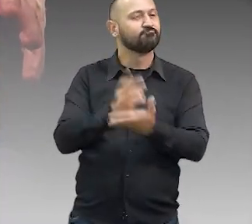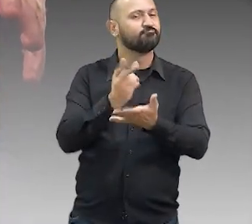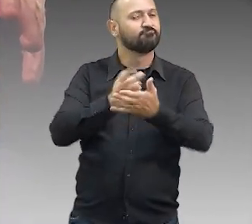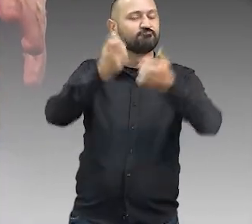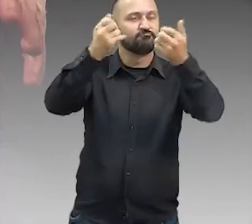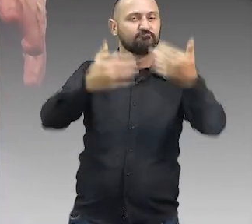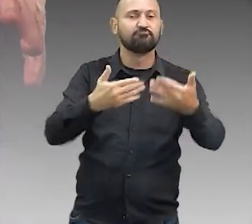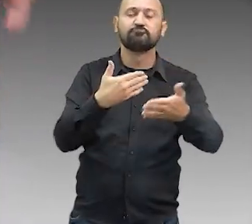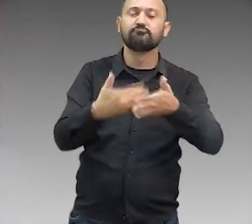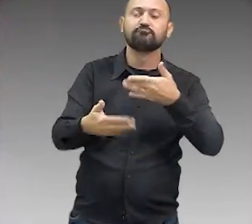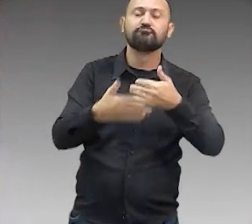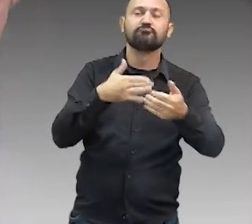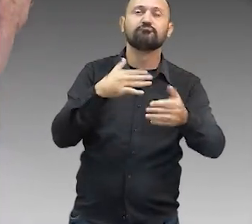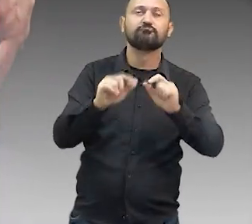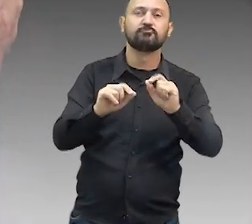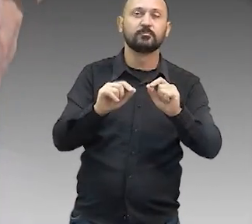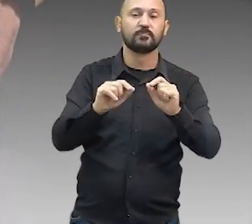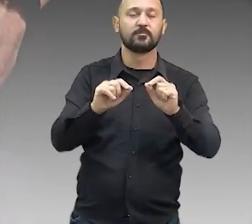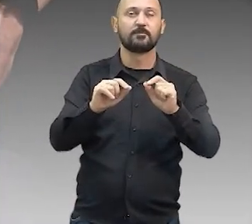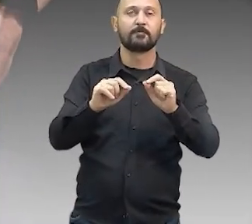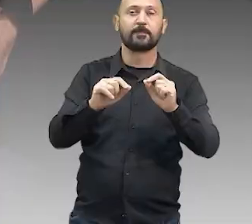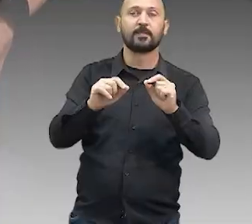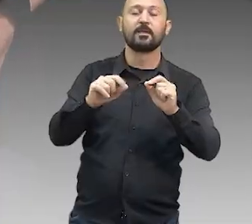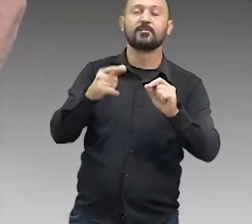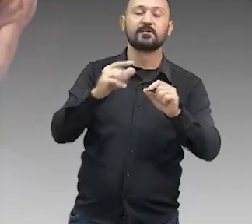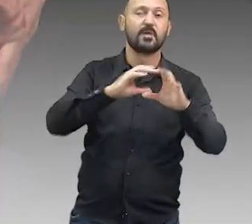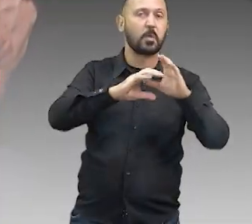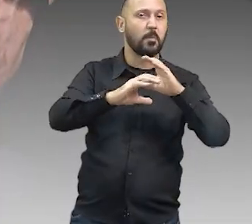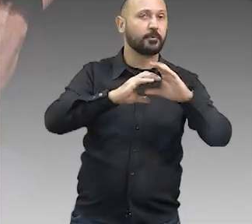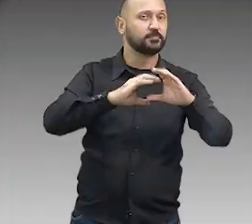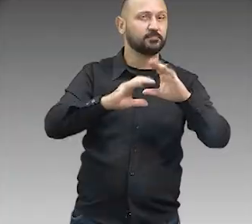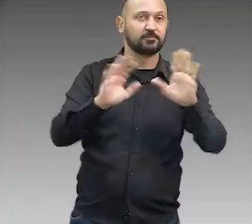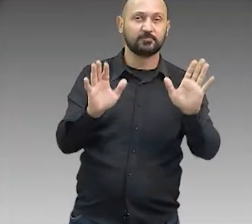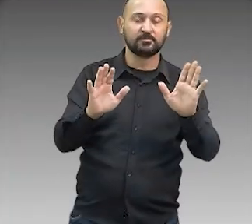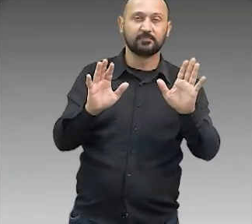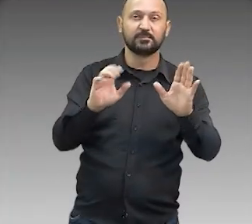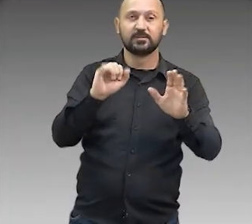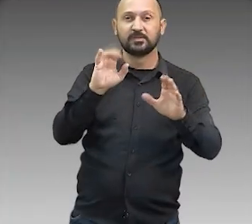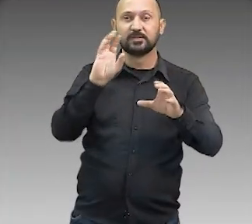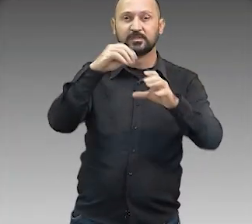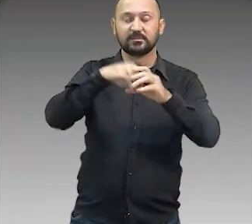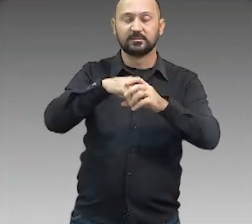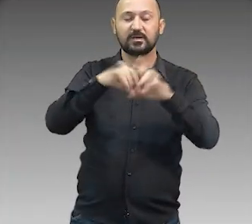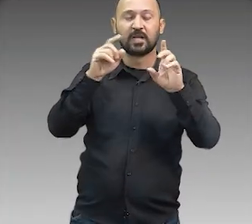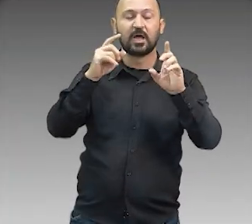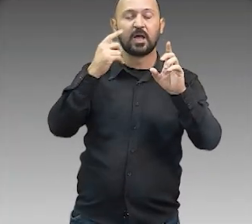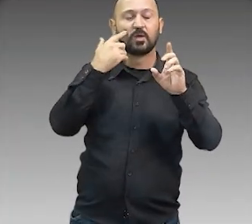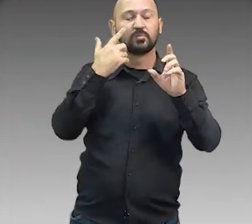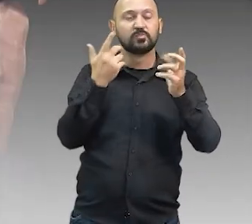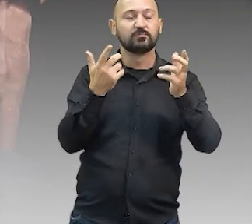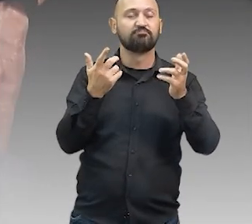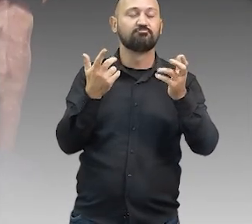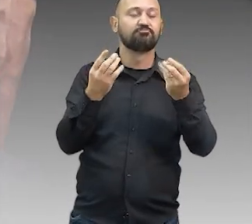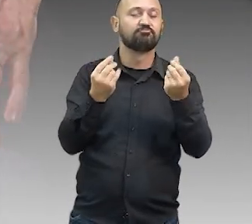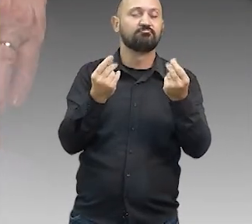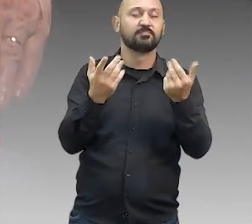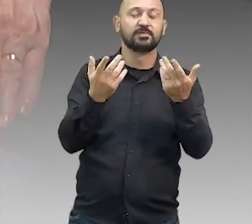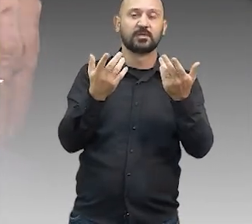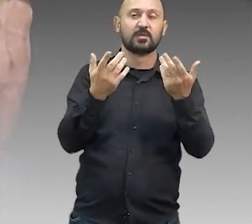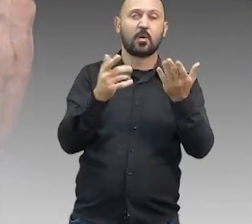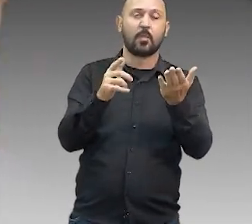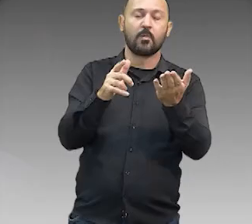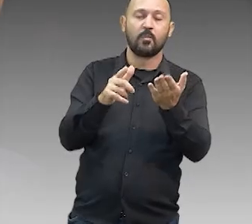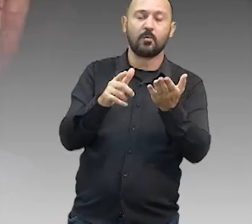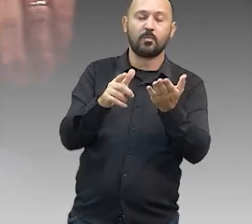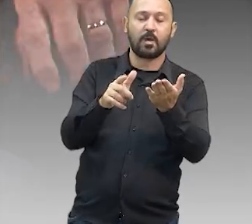se comunicar, se é numa tela se é numa folha de jornal, se é numa tela de